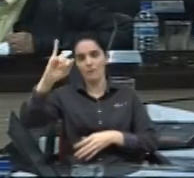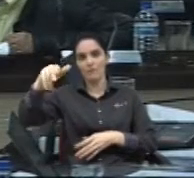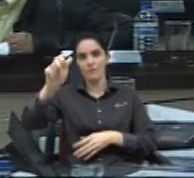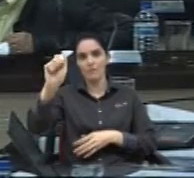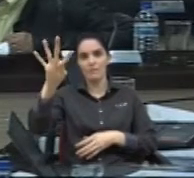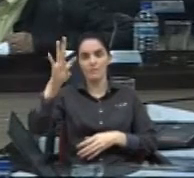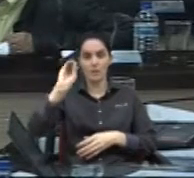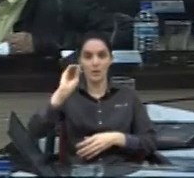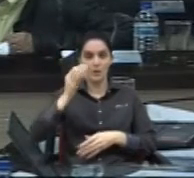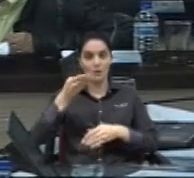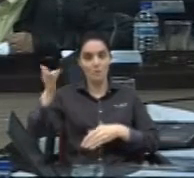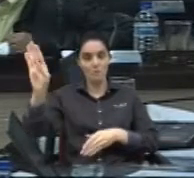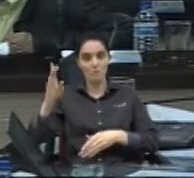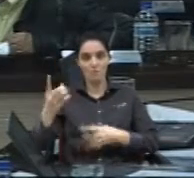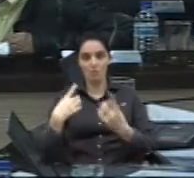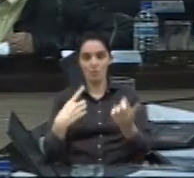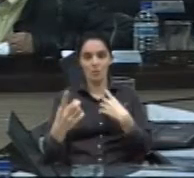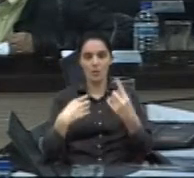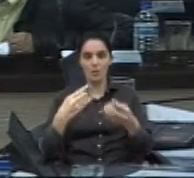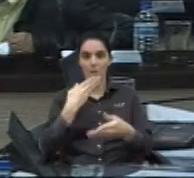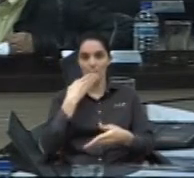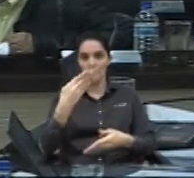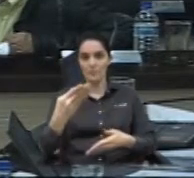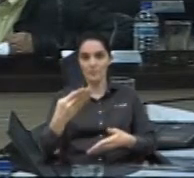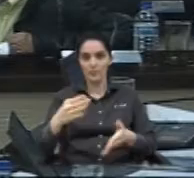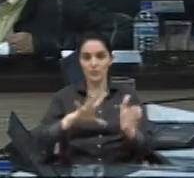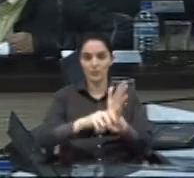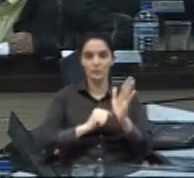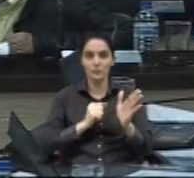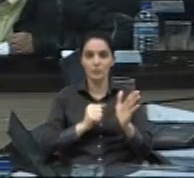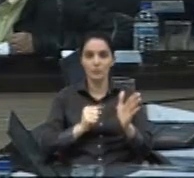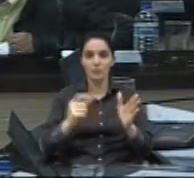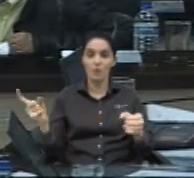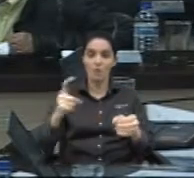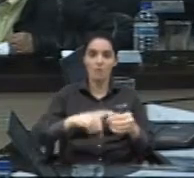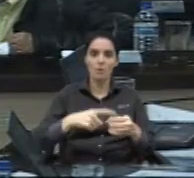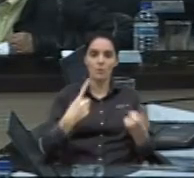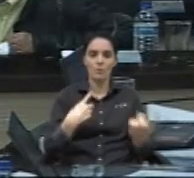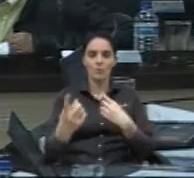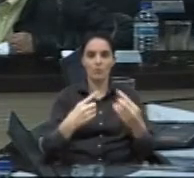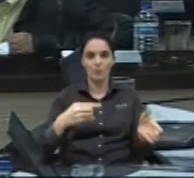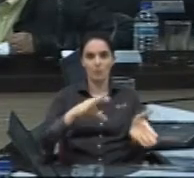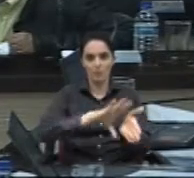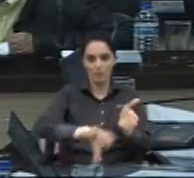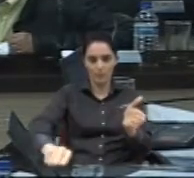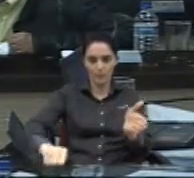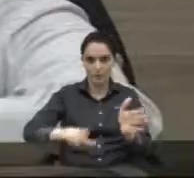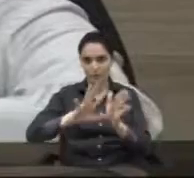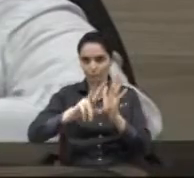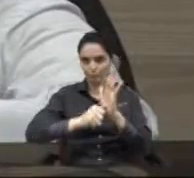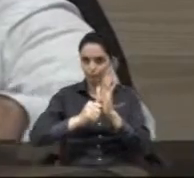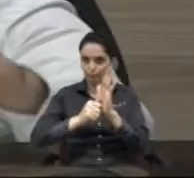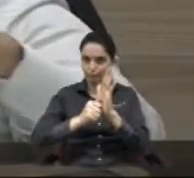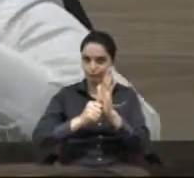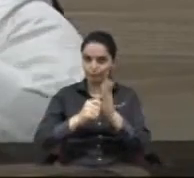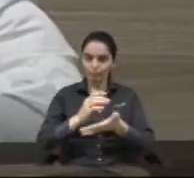ruas para combater a corrupção, eu espero que voltem para as ruas para continuar combatendo a corrupção.